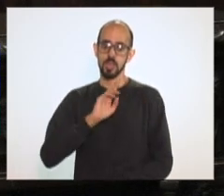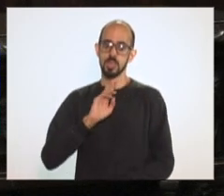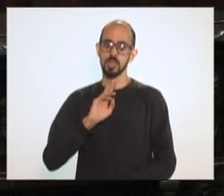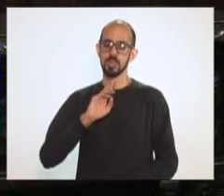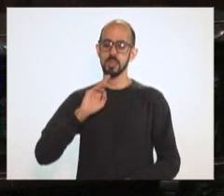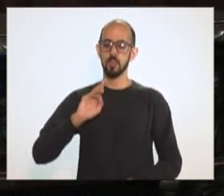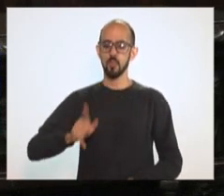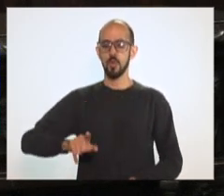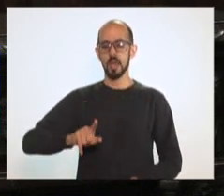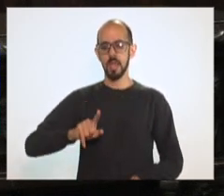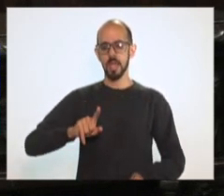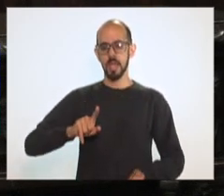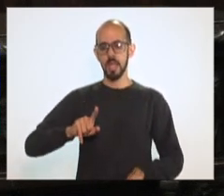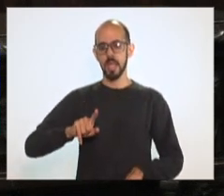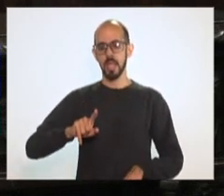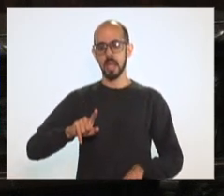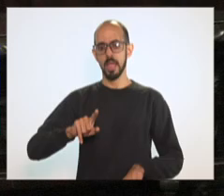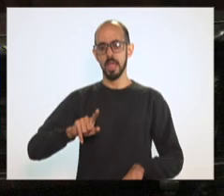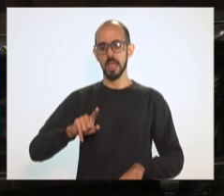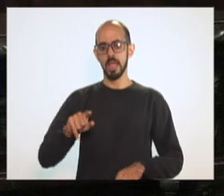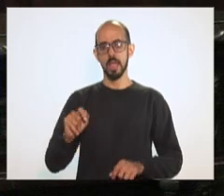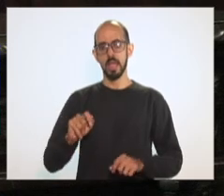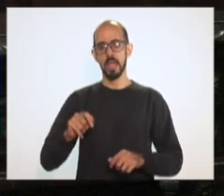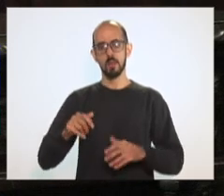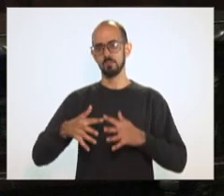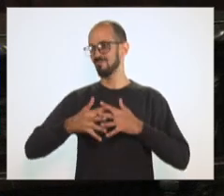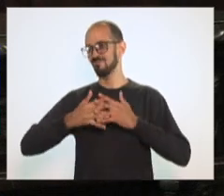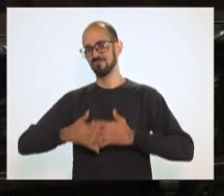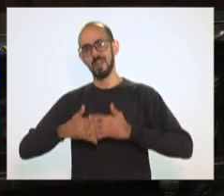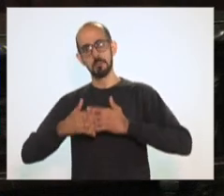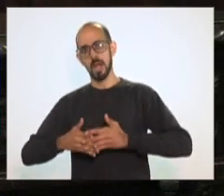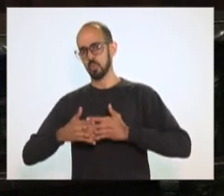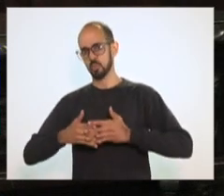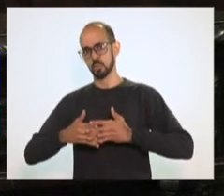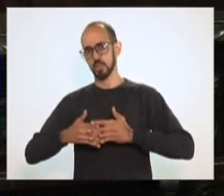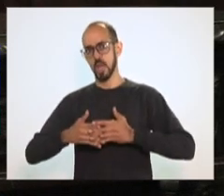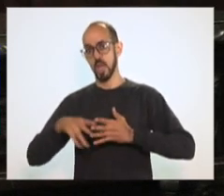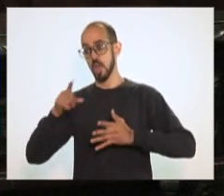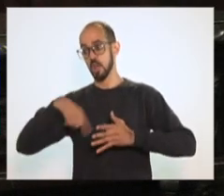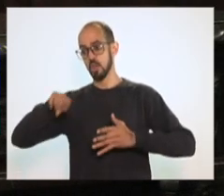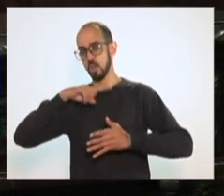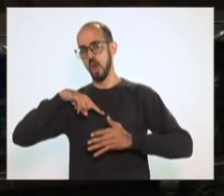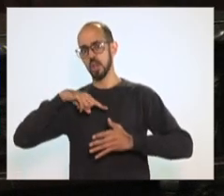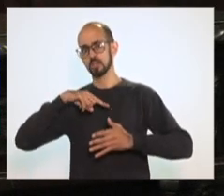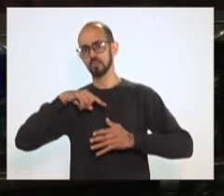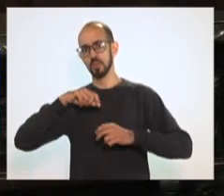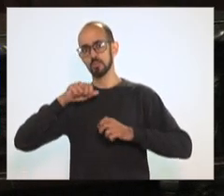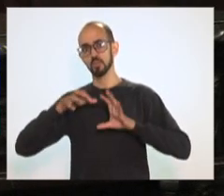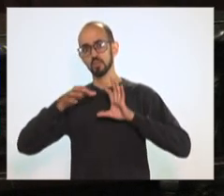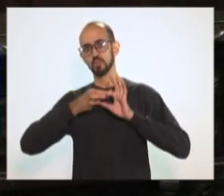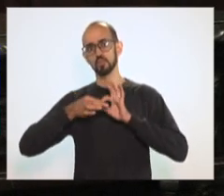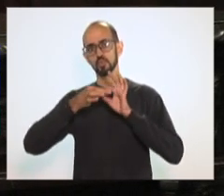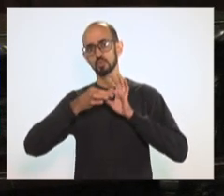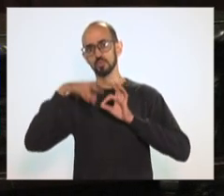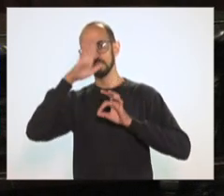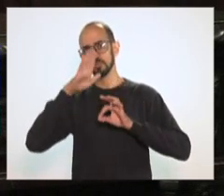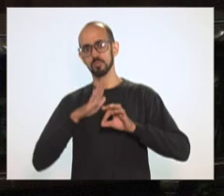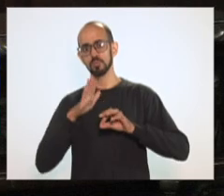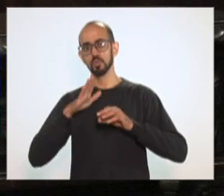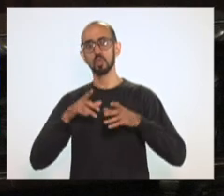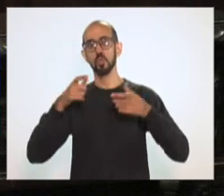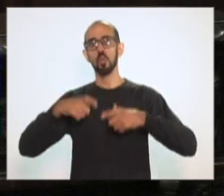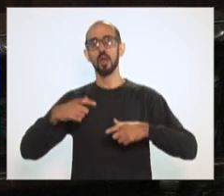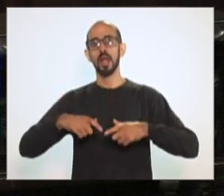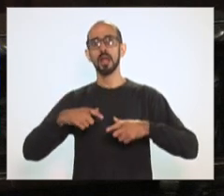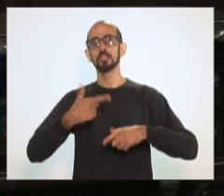O Rio de Janeiro faz parte de uma federação onde 280 mil pessoas já morreram. O